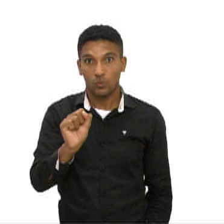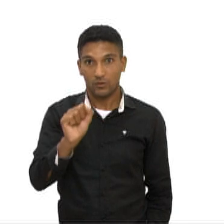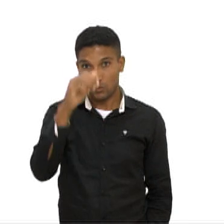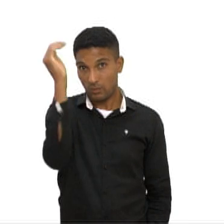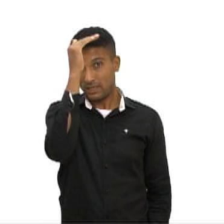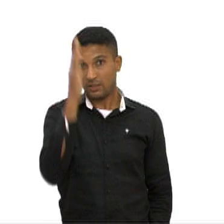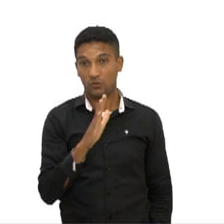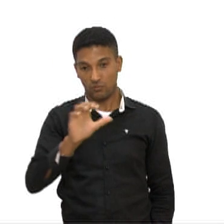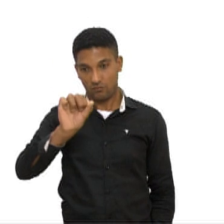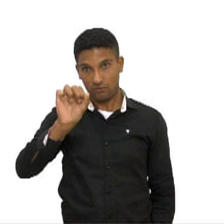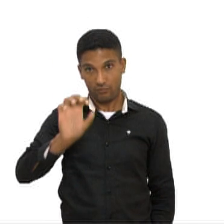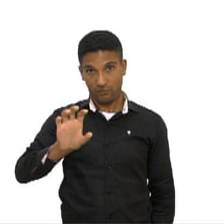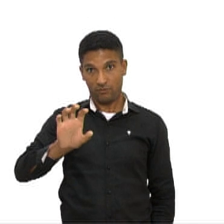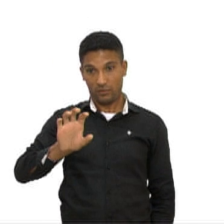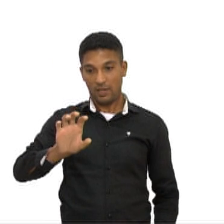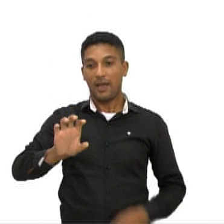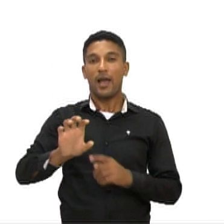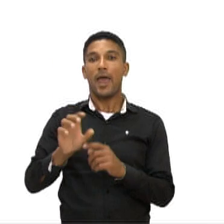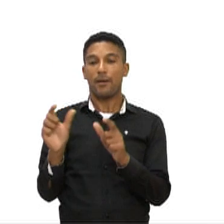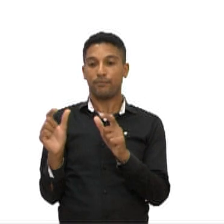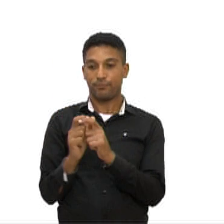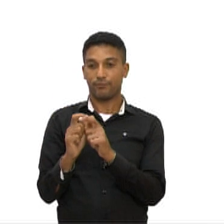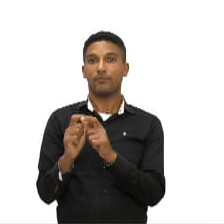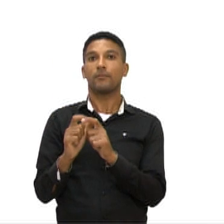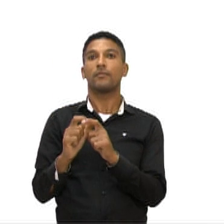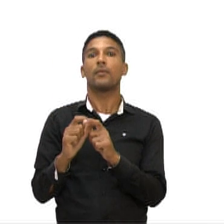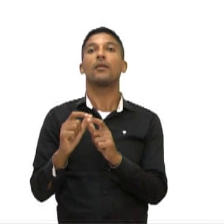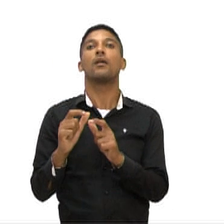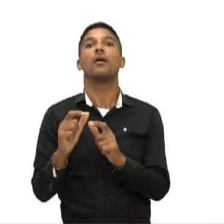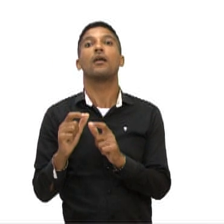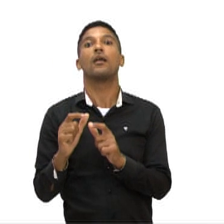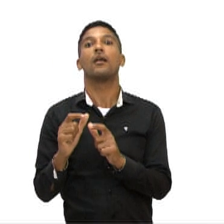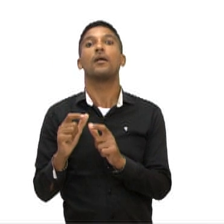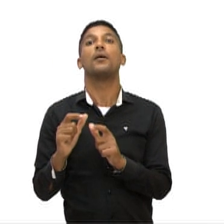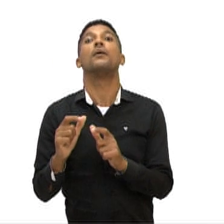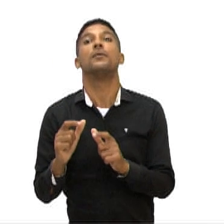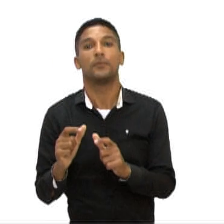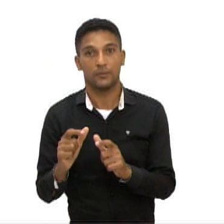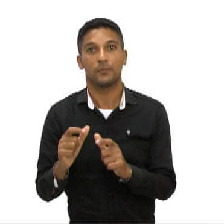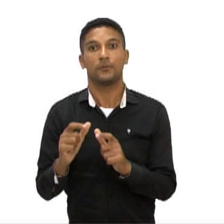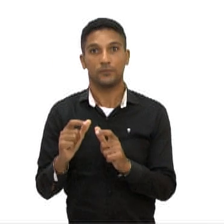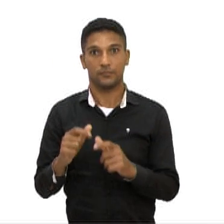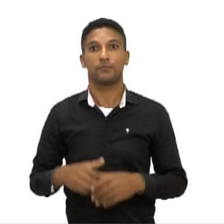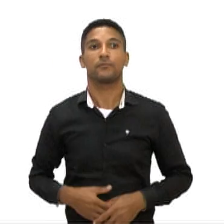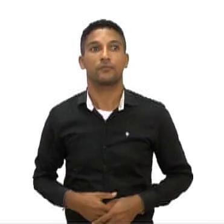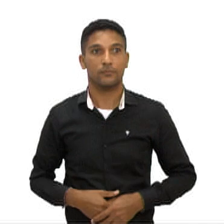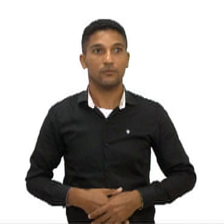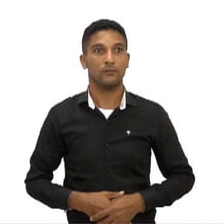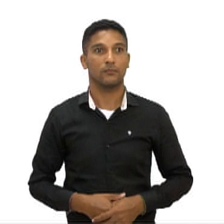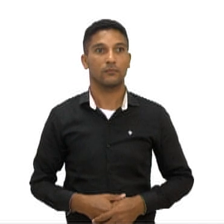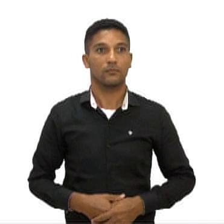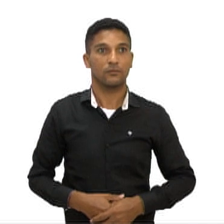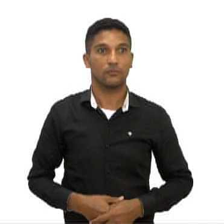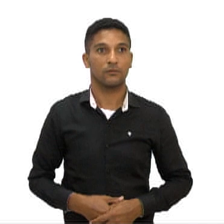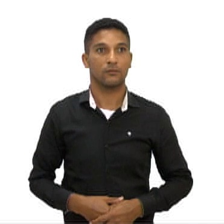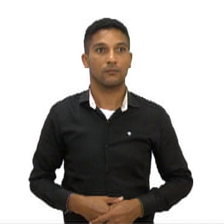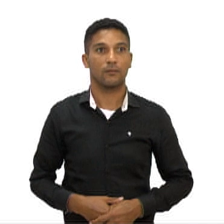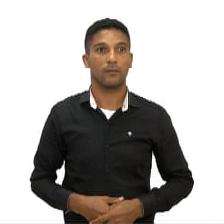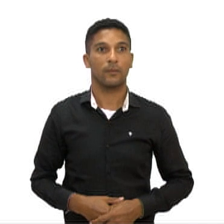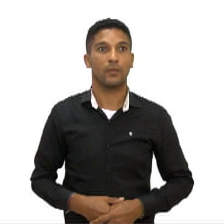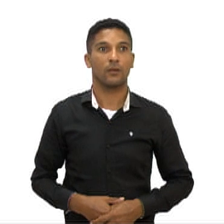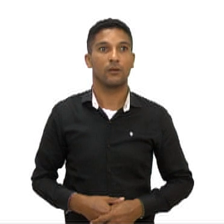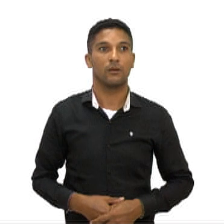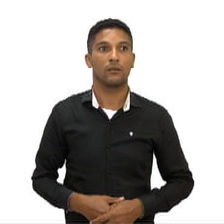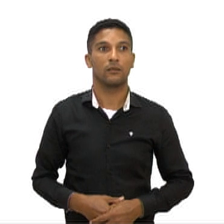país, superada apenas pela região sudeste e nordeste do Brasil, mas com uma população maior do